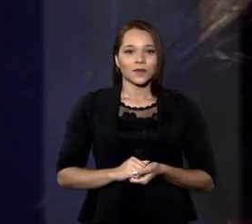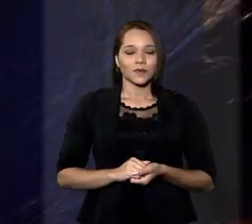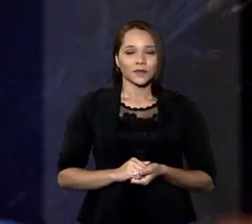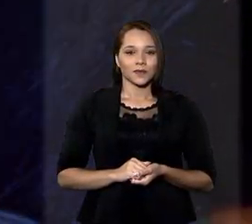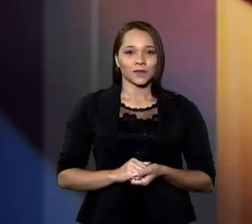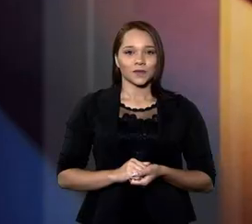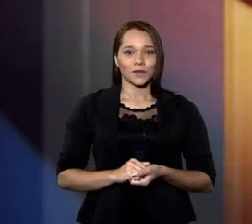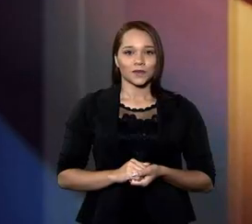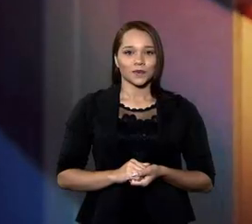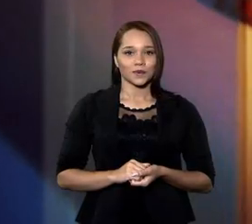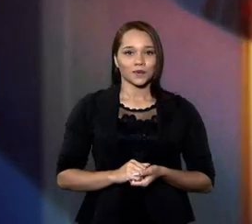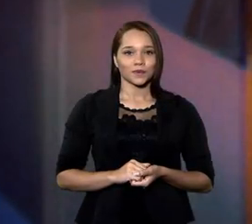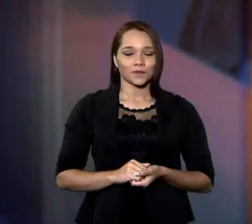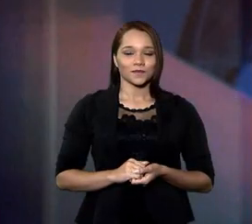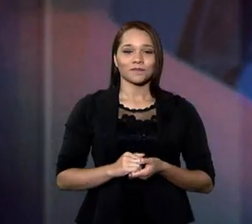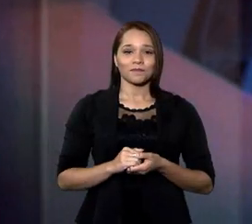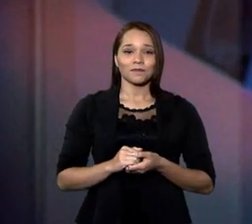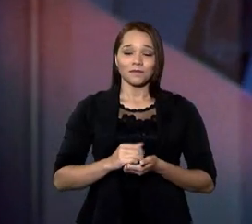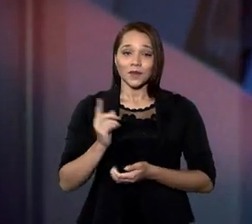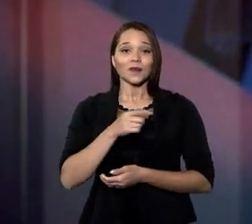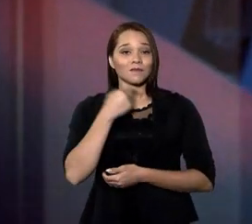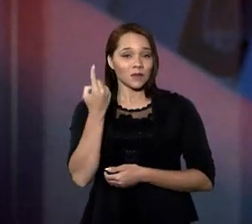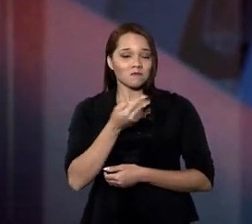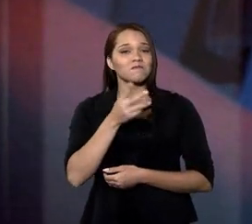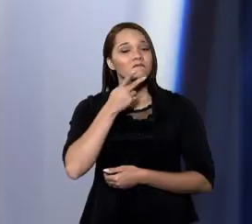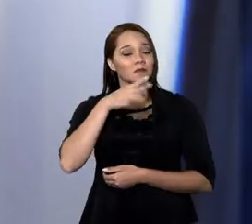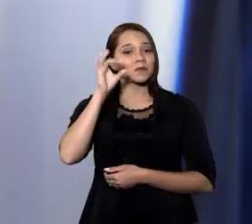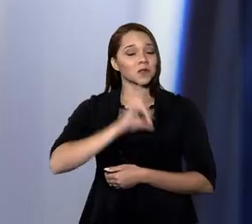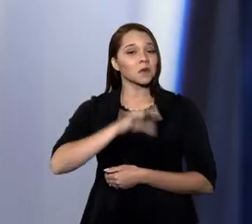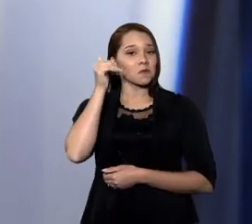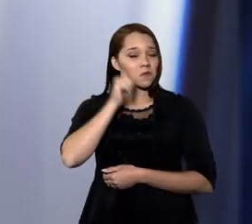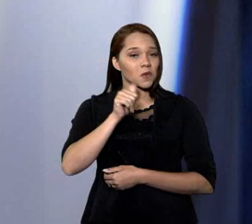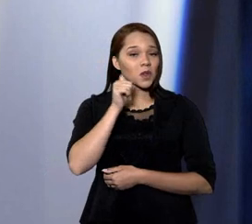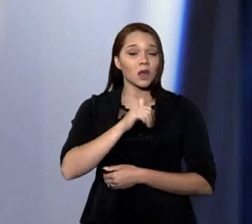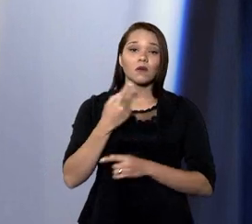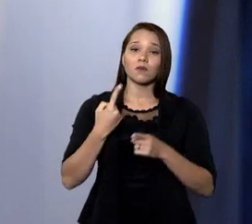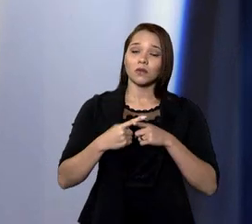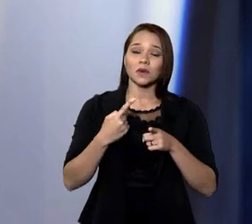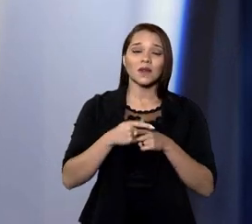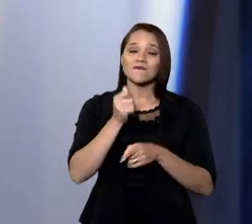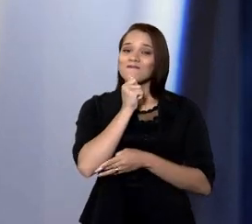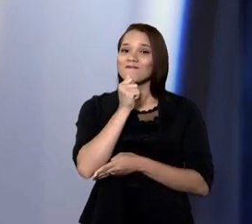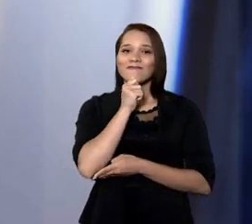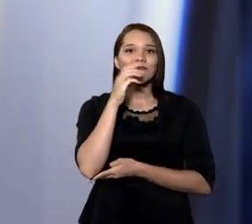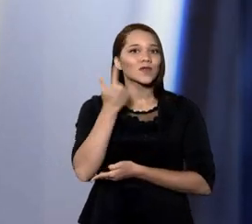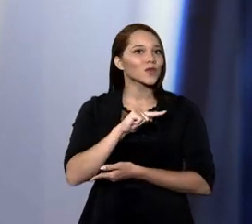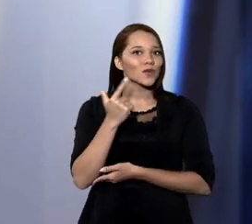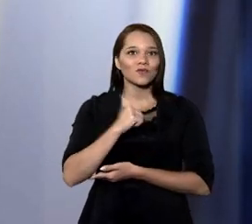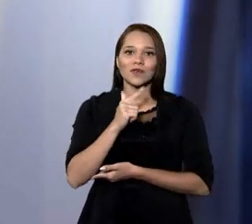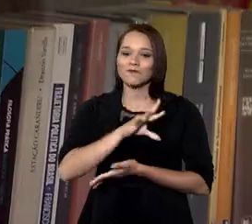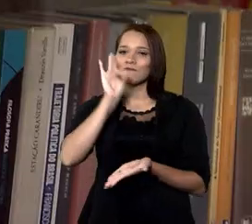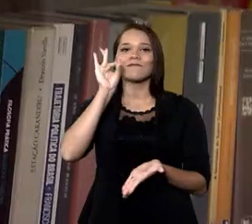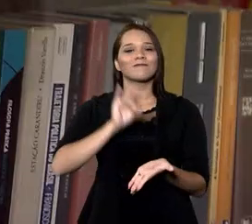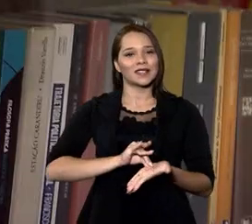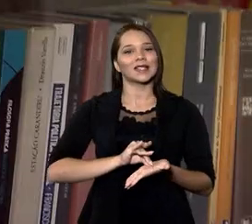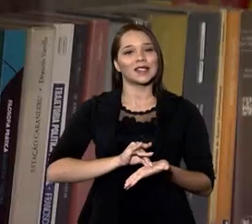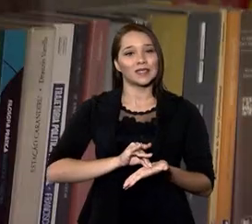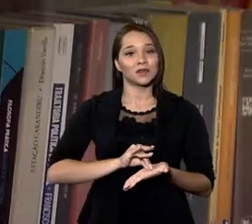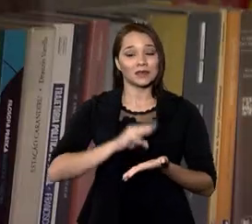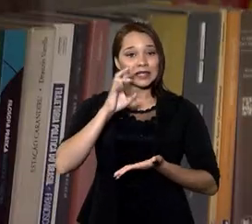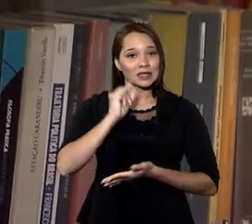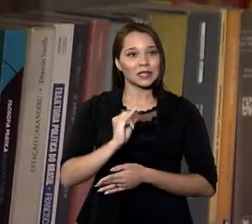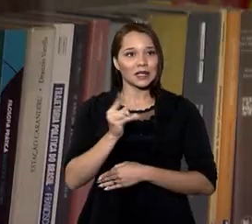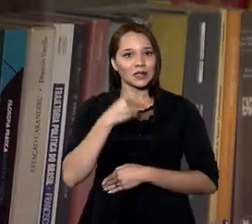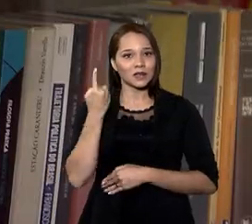e às vezes ainda fala direito das mulheres exatamente porque eles ainda não existem materialmente que a gente ainda